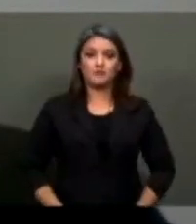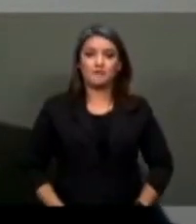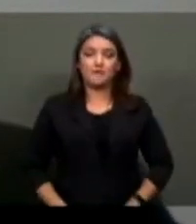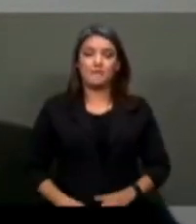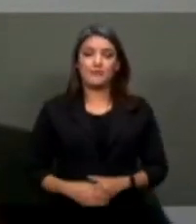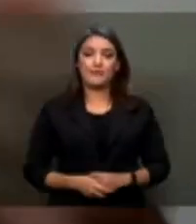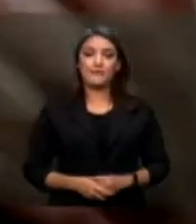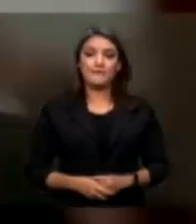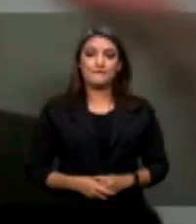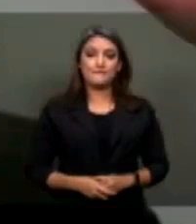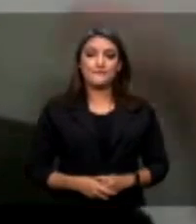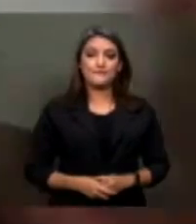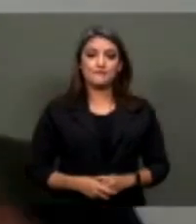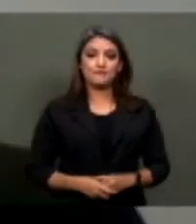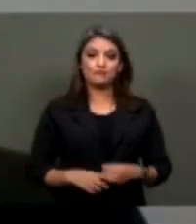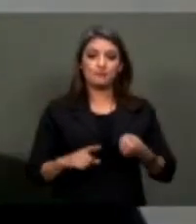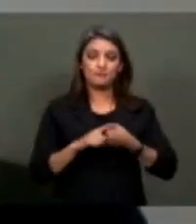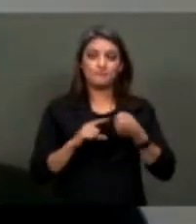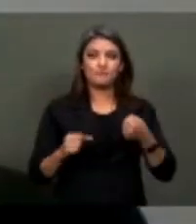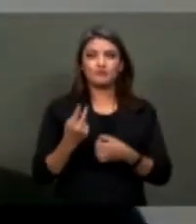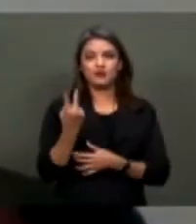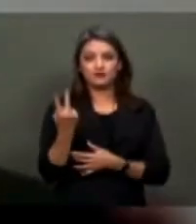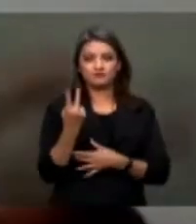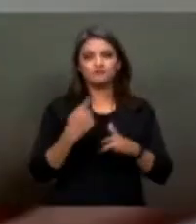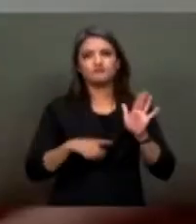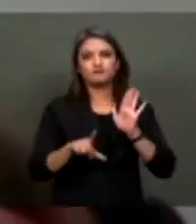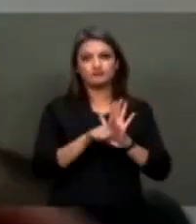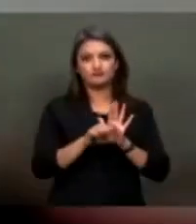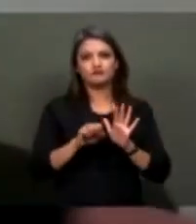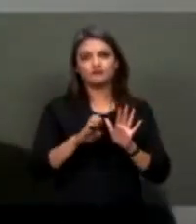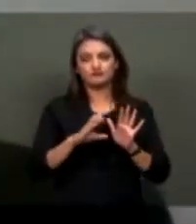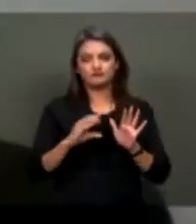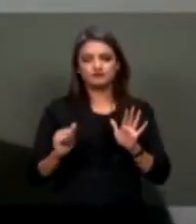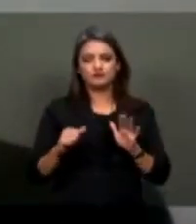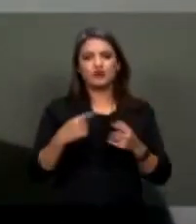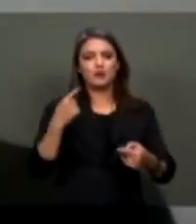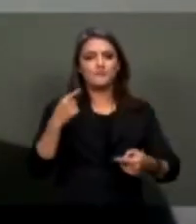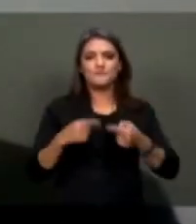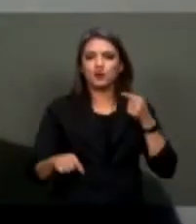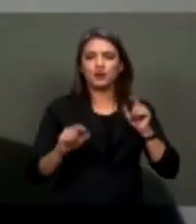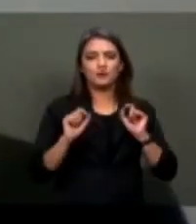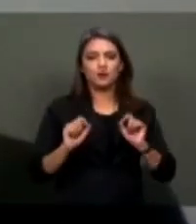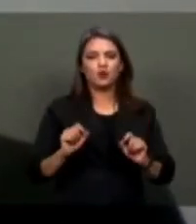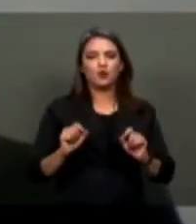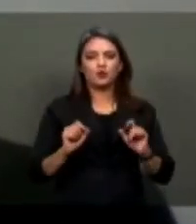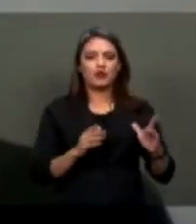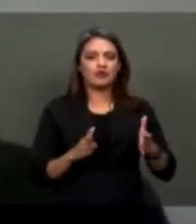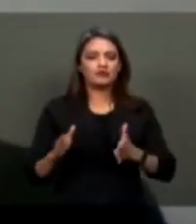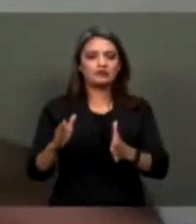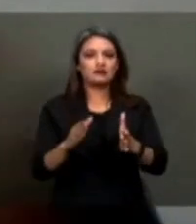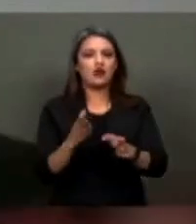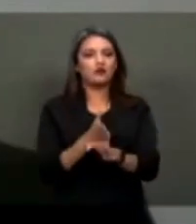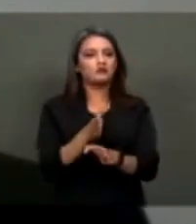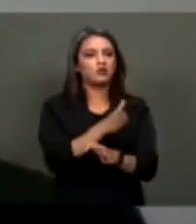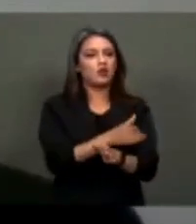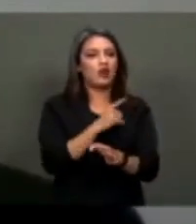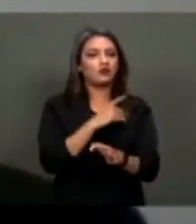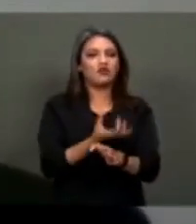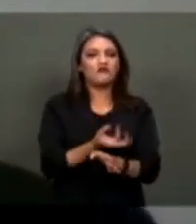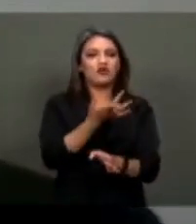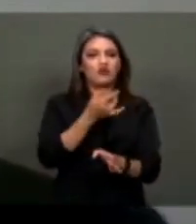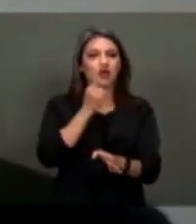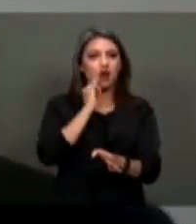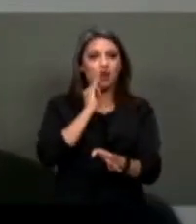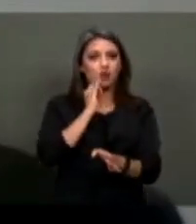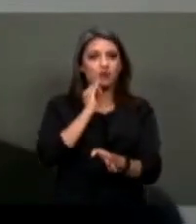o silêncio o artigo 2º da lei seca que proíbe a venda de bebidas alcoólicas nas estradas não